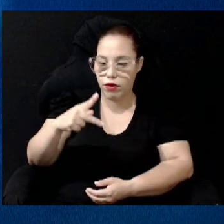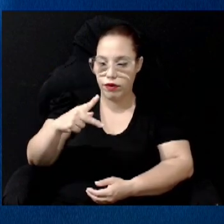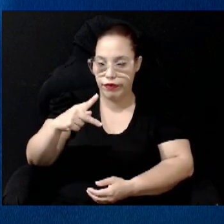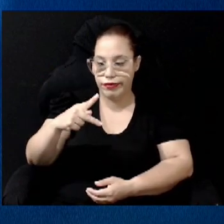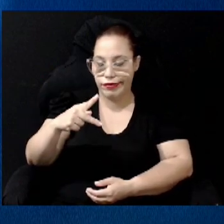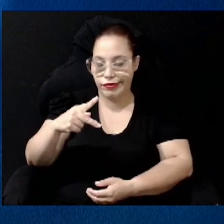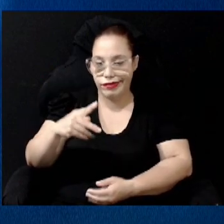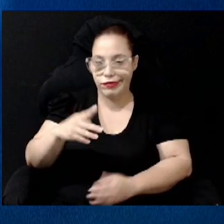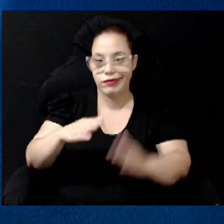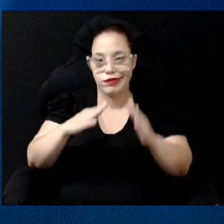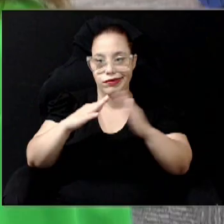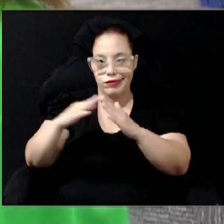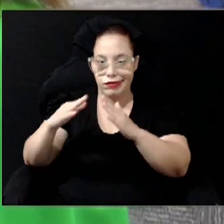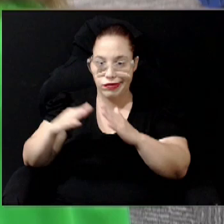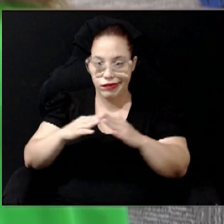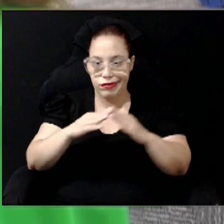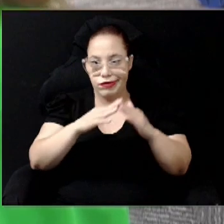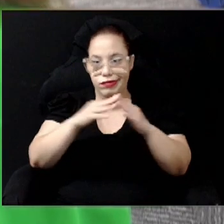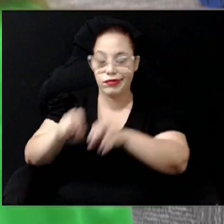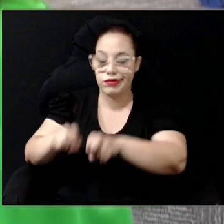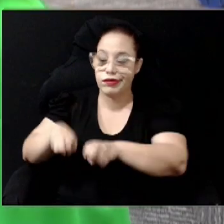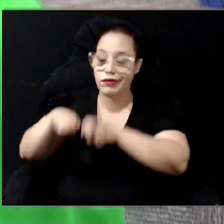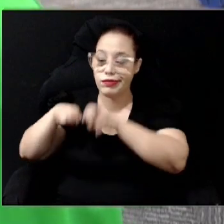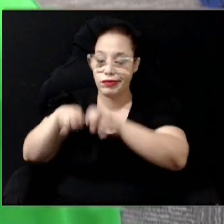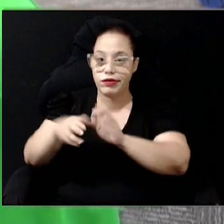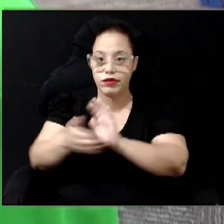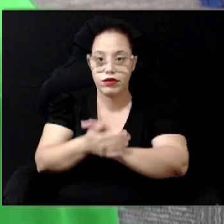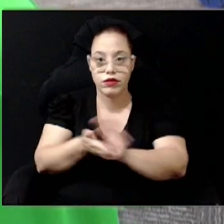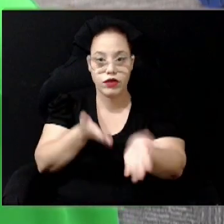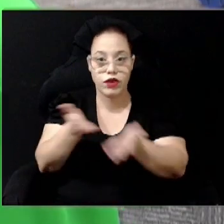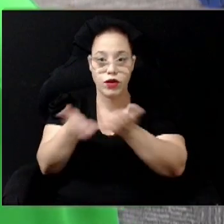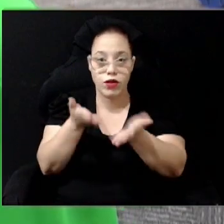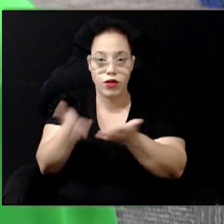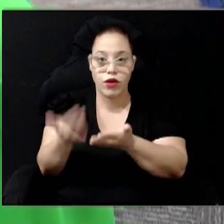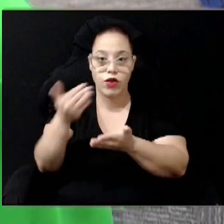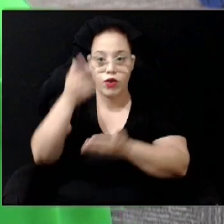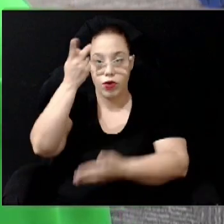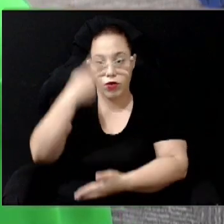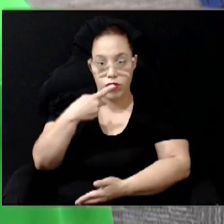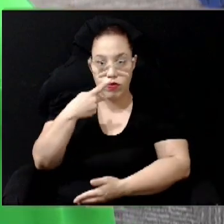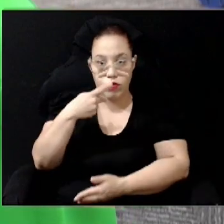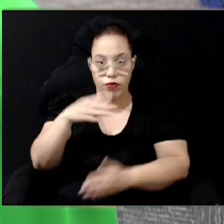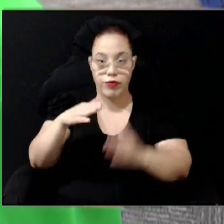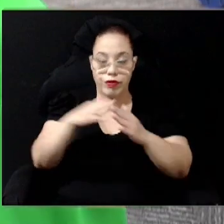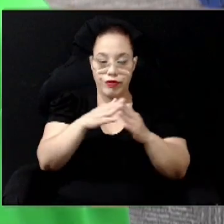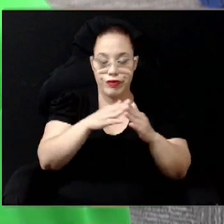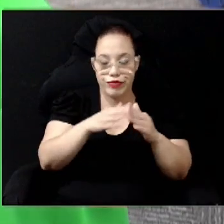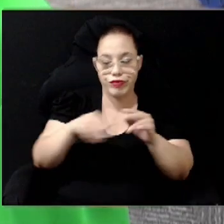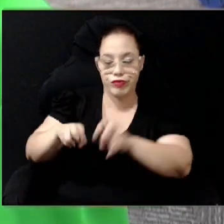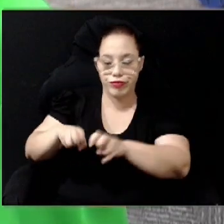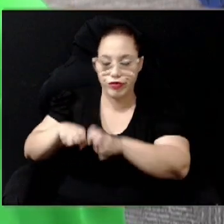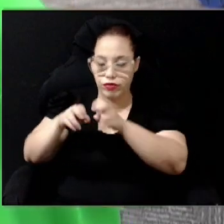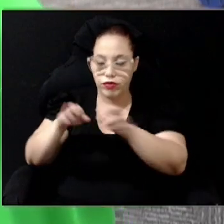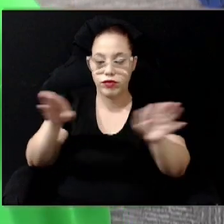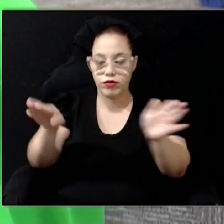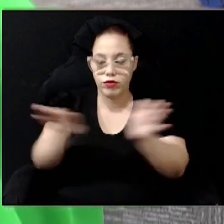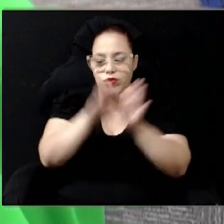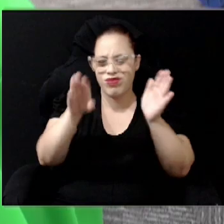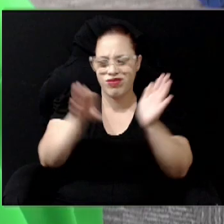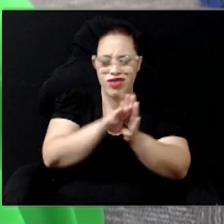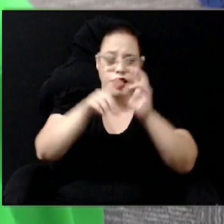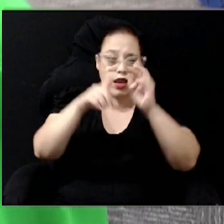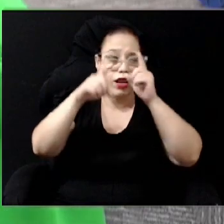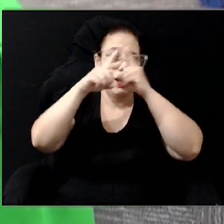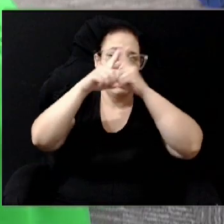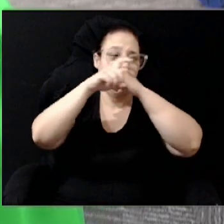vias e imóveis rurais. Essa demanda veio dos próprios moradores das áreas rurais, né? Porque eles encontram uma dificuldade imensa para